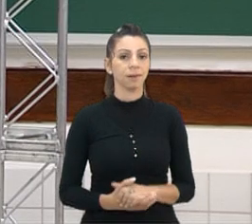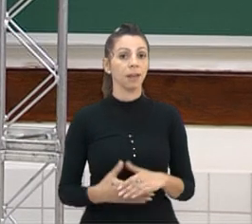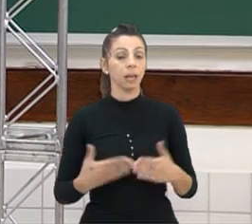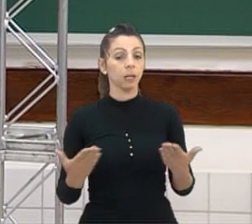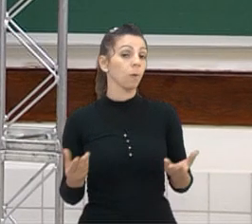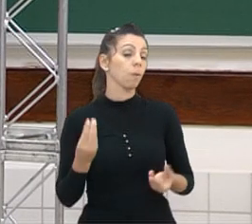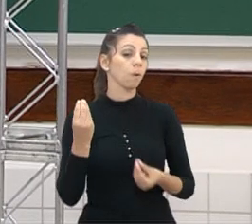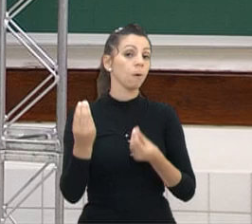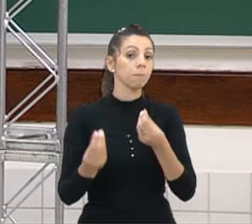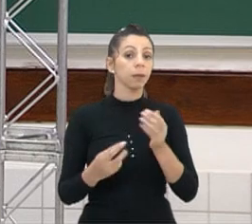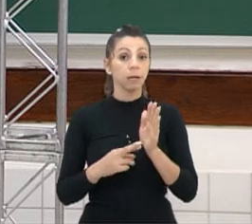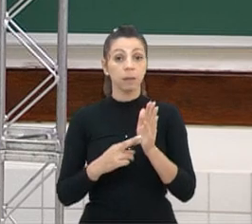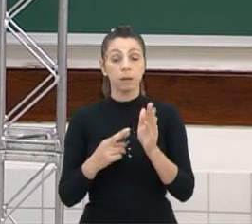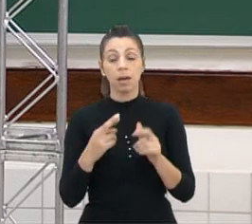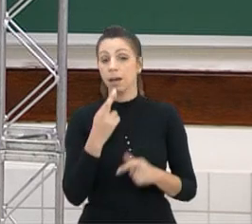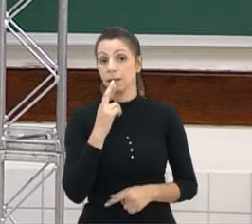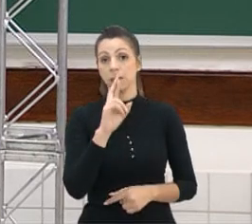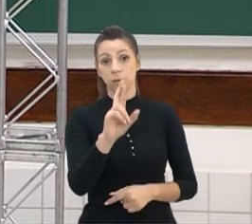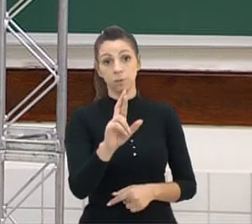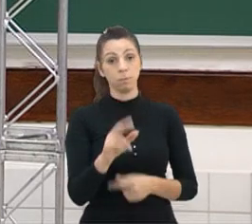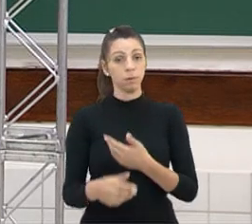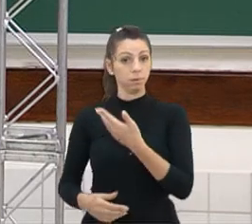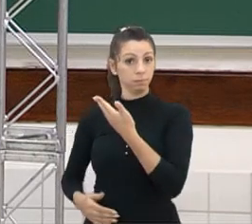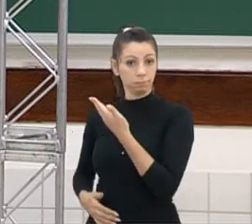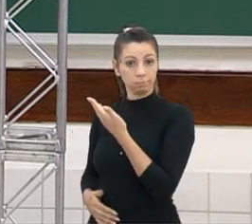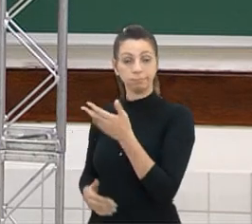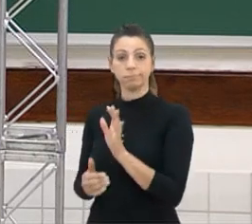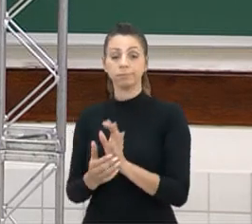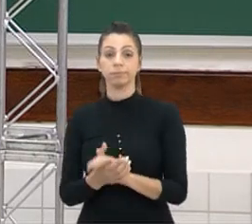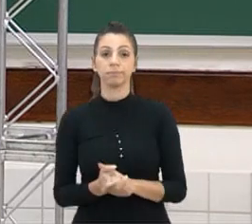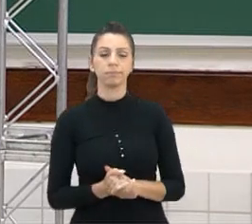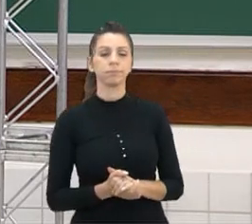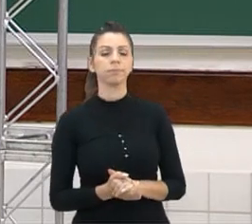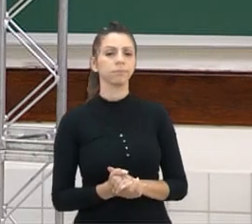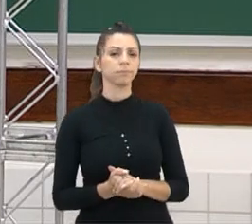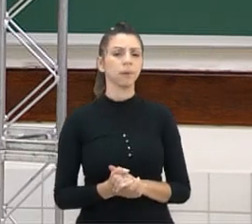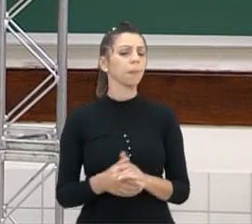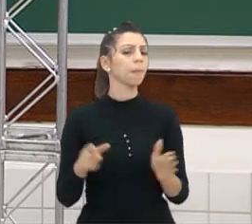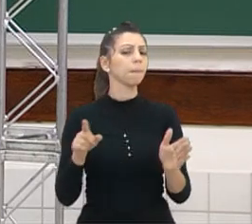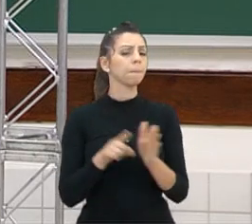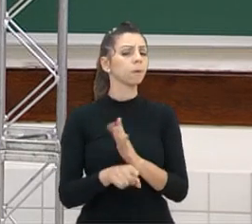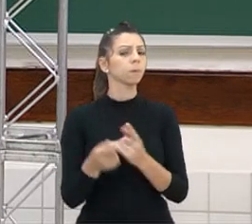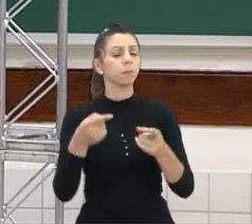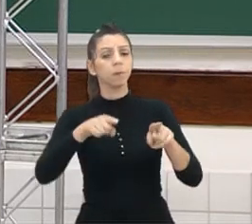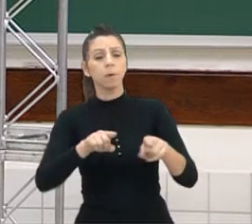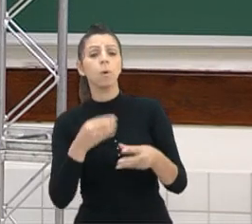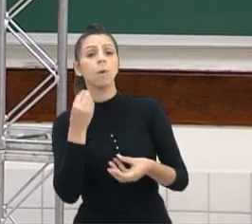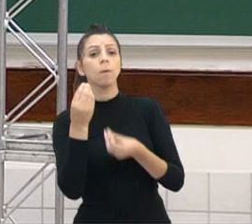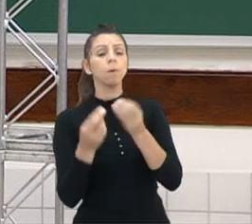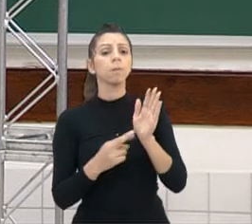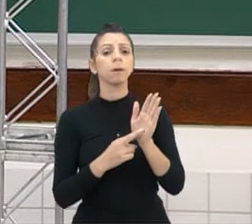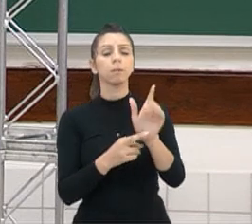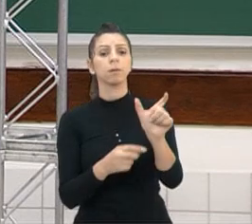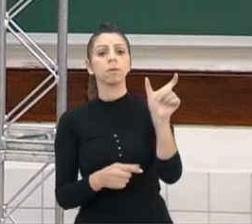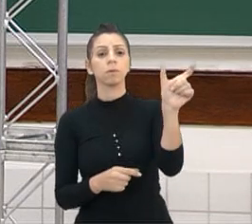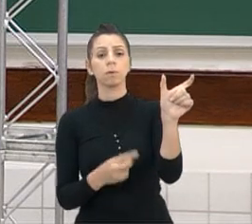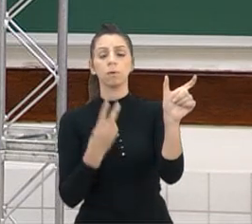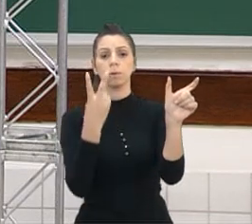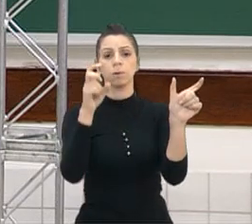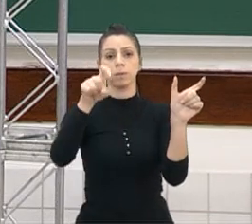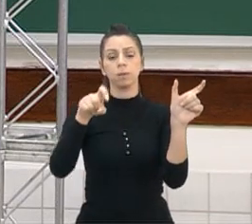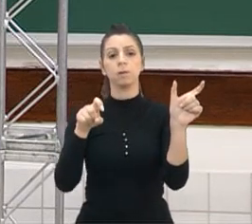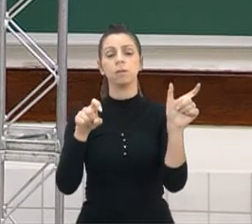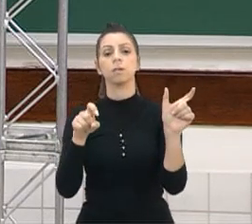Então vamos ver como fica a resposta desse teste? Eu perguntei nesse desafio o seguinte: como representar os monômios 2x e 3x